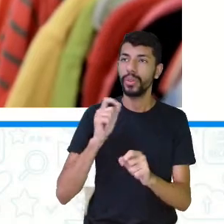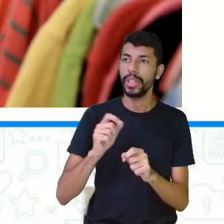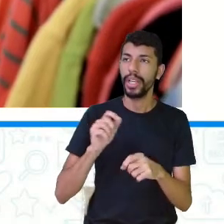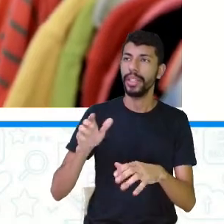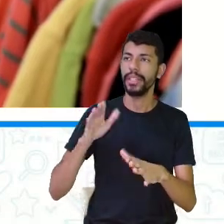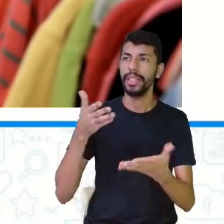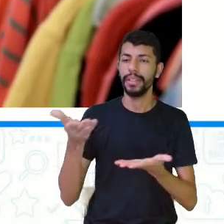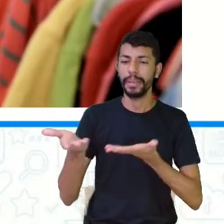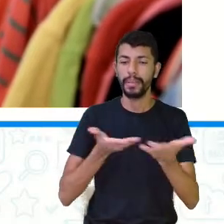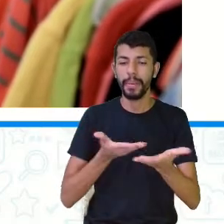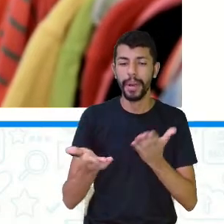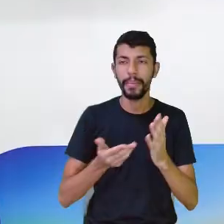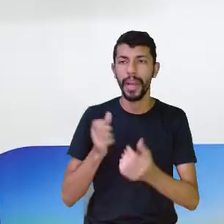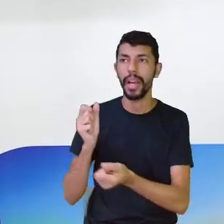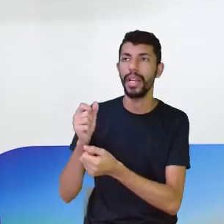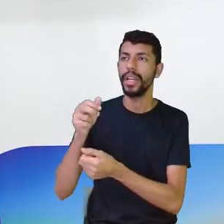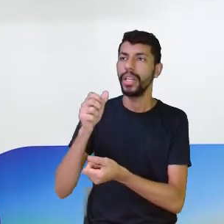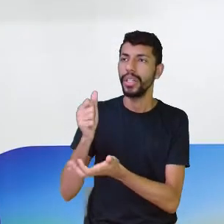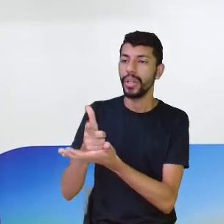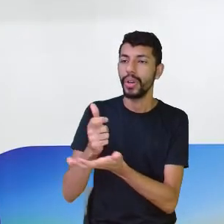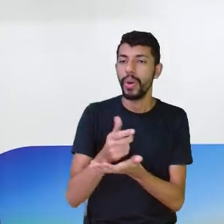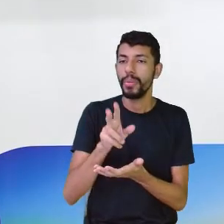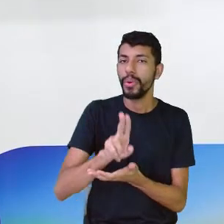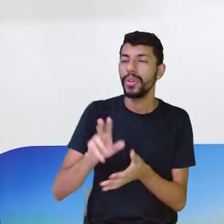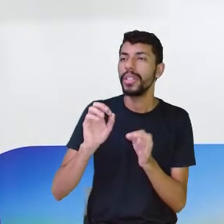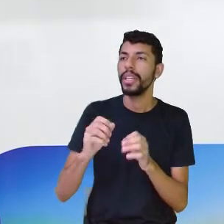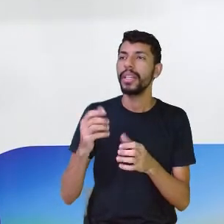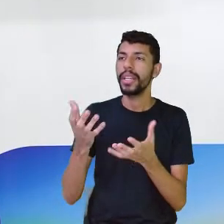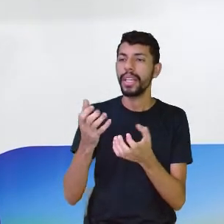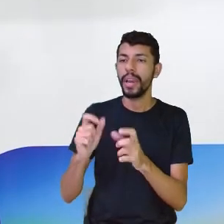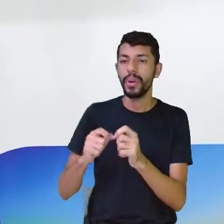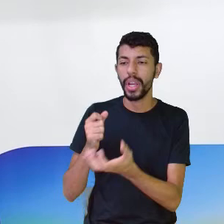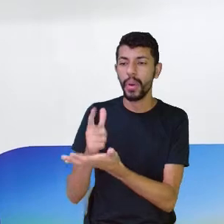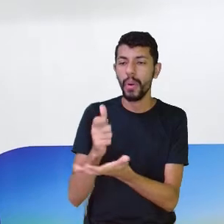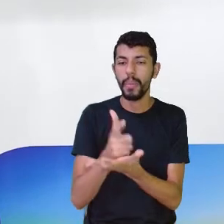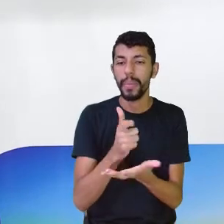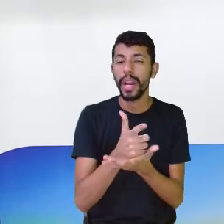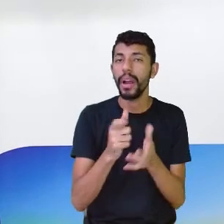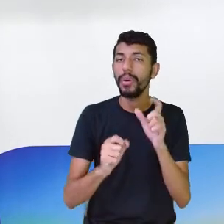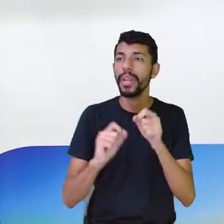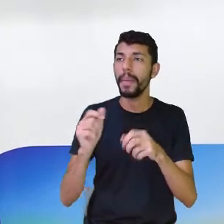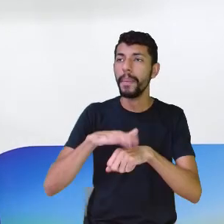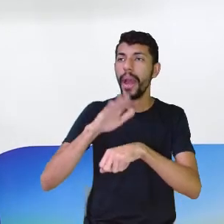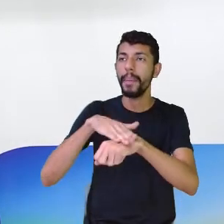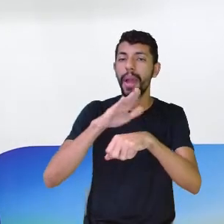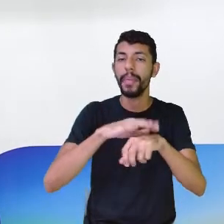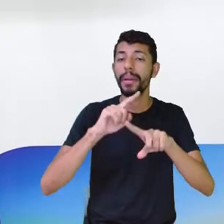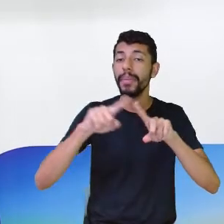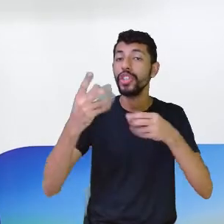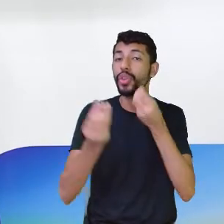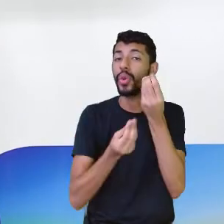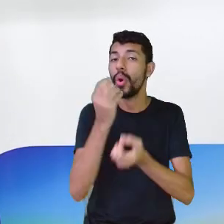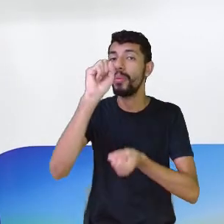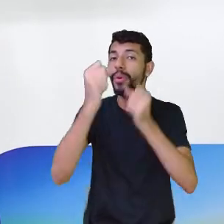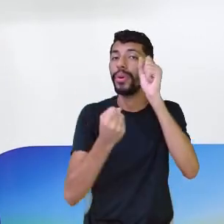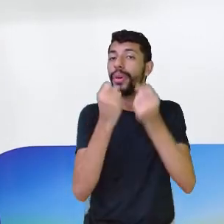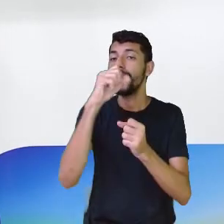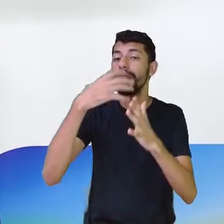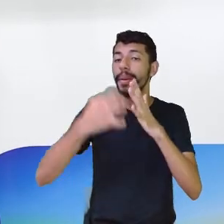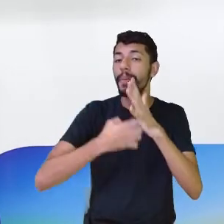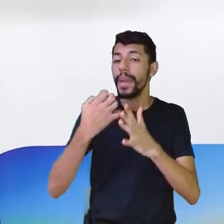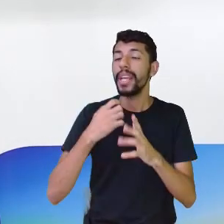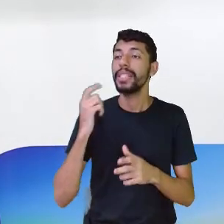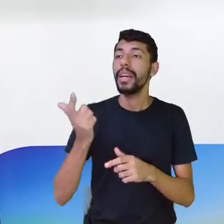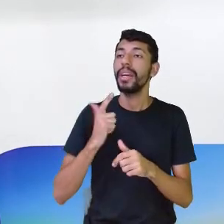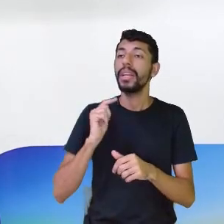tratam desse consumo, que fazem com que as pessoas queiram consumir, comprar cada vez mais. Mas como é que essas empresas estão lidando